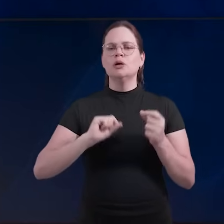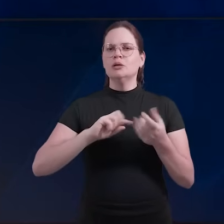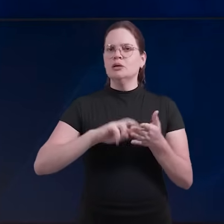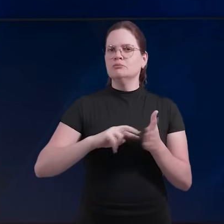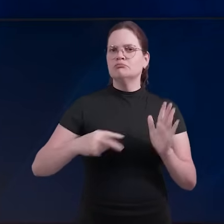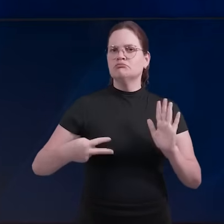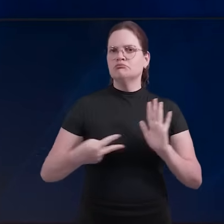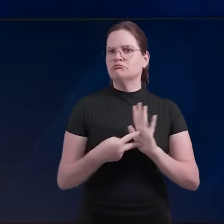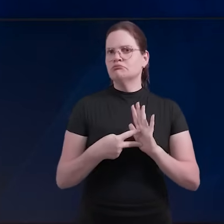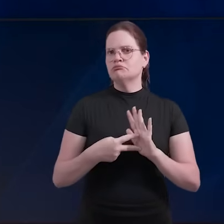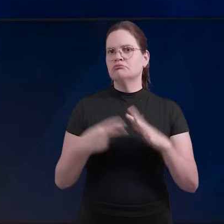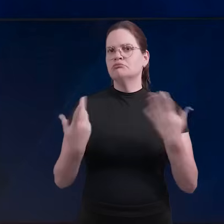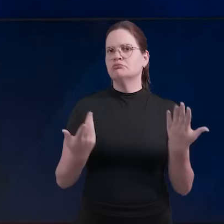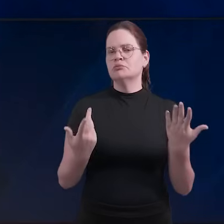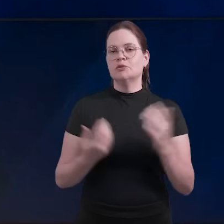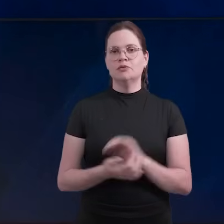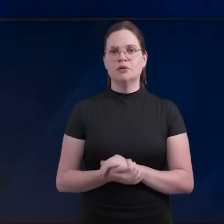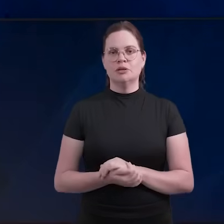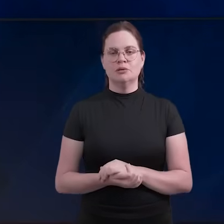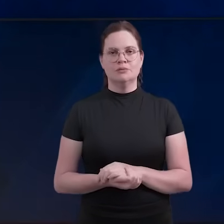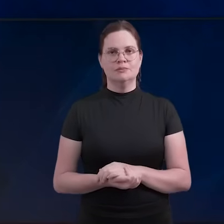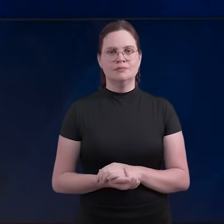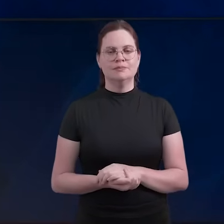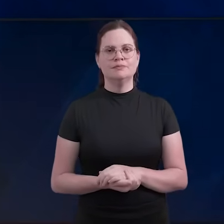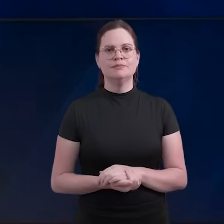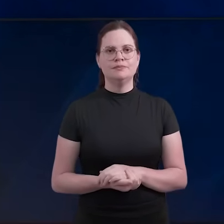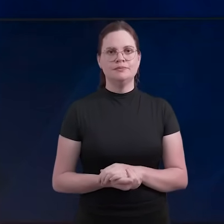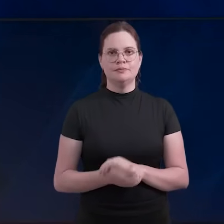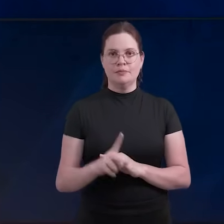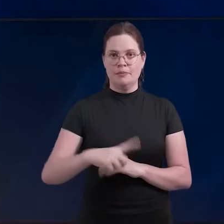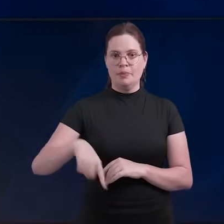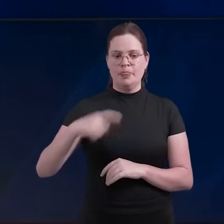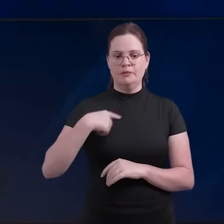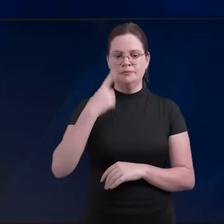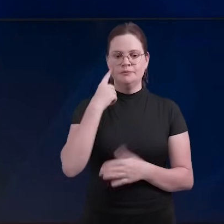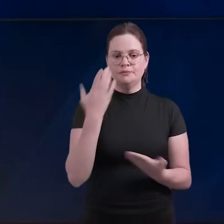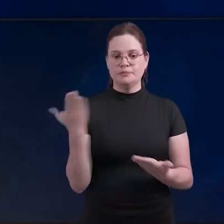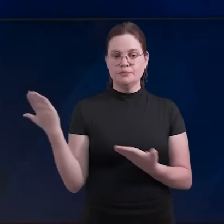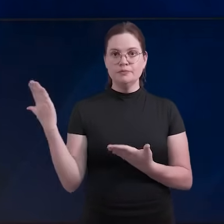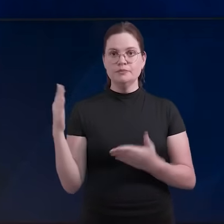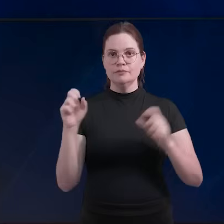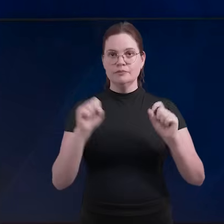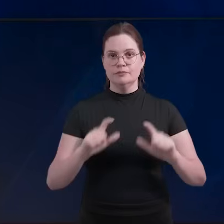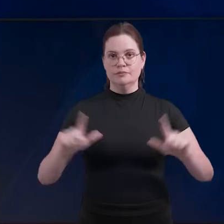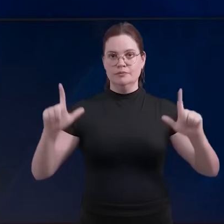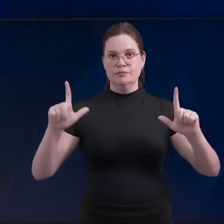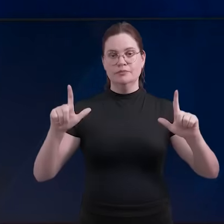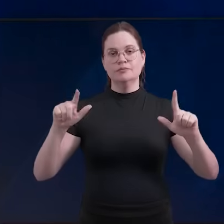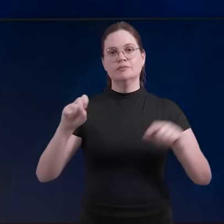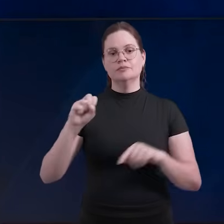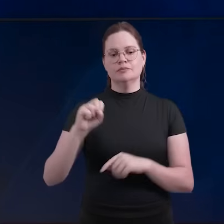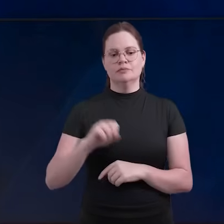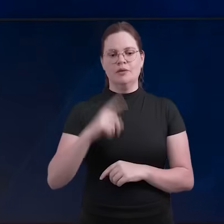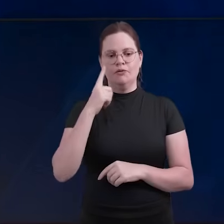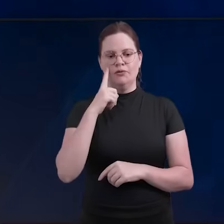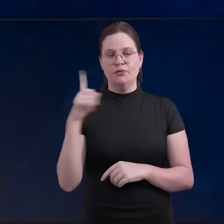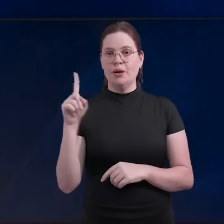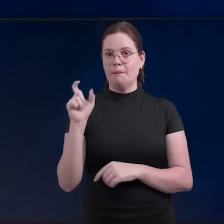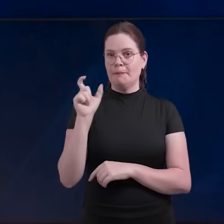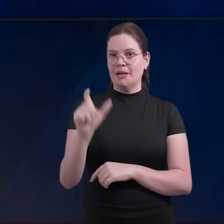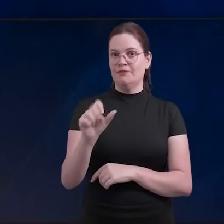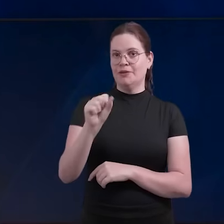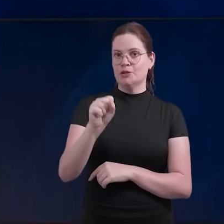verdadeiro significado desta palavra na Bíblia Sagrada. Nós estamos vendo aqui diante de nós agora um quadro que mostra aqui a